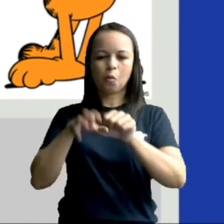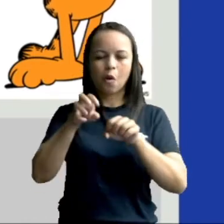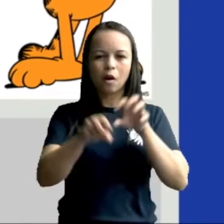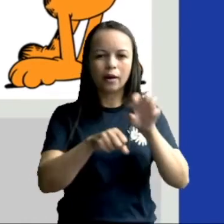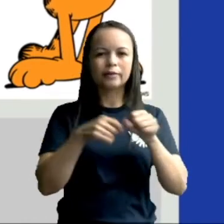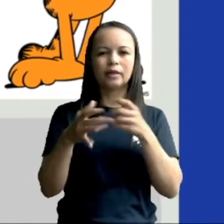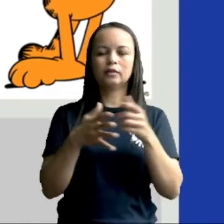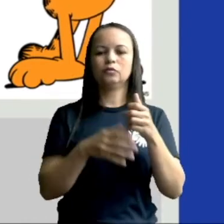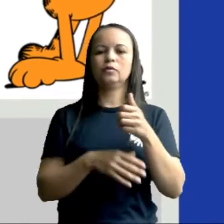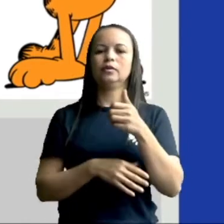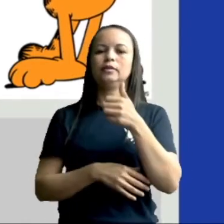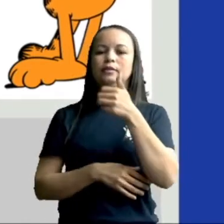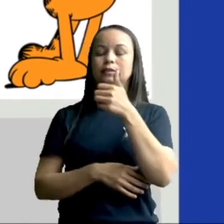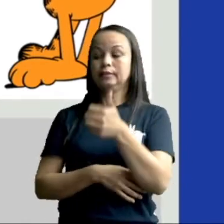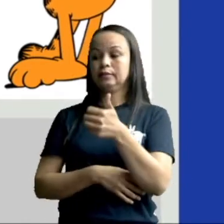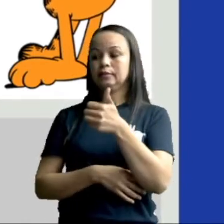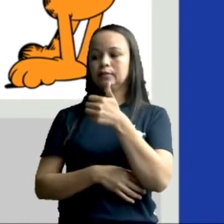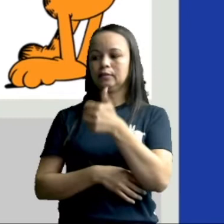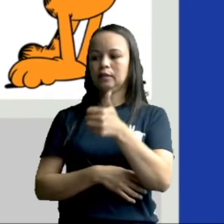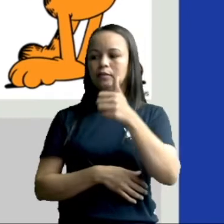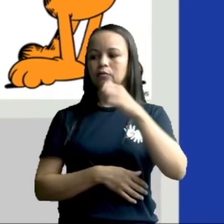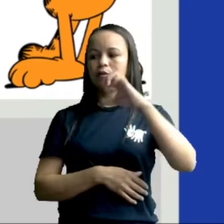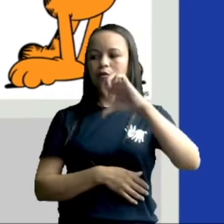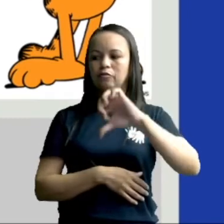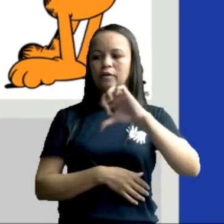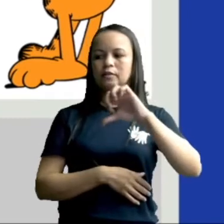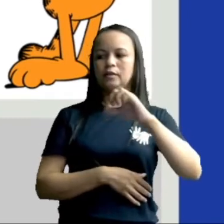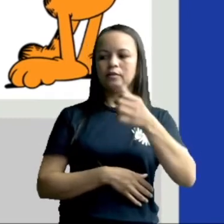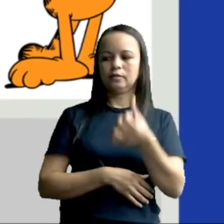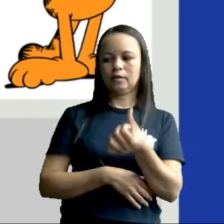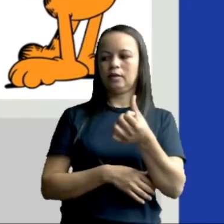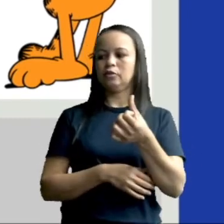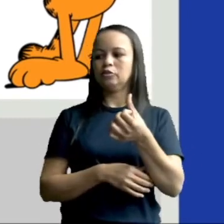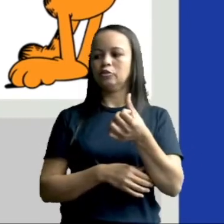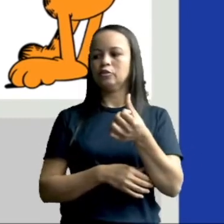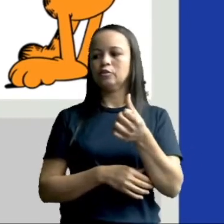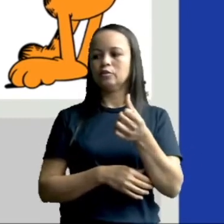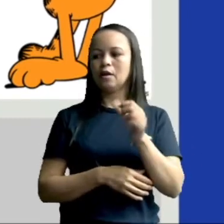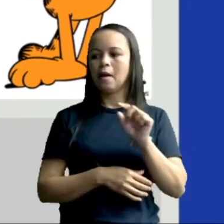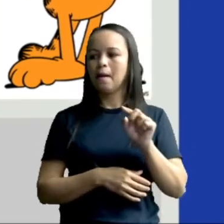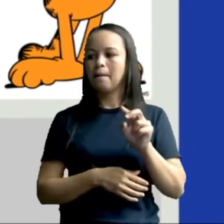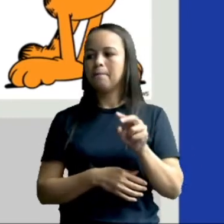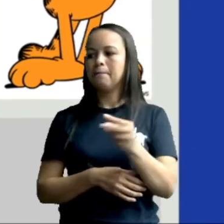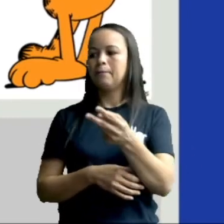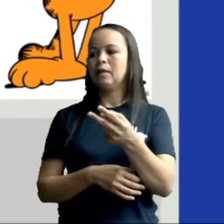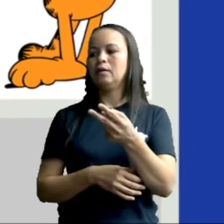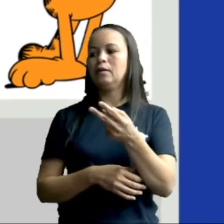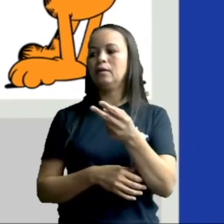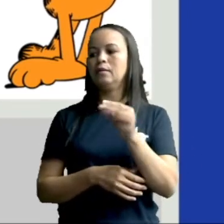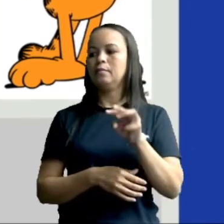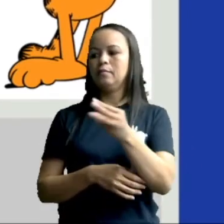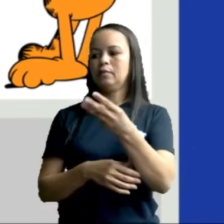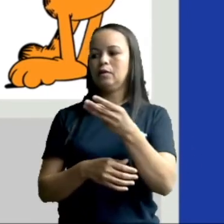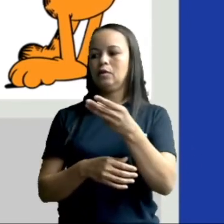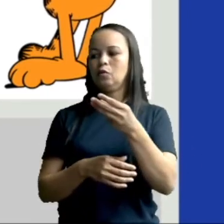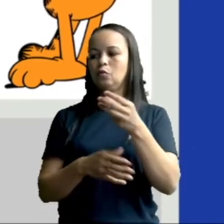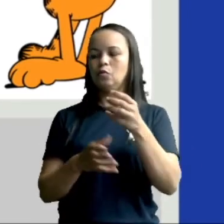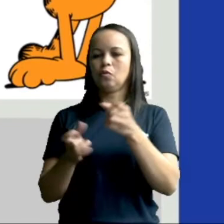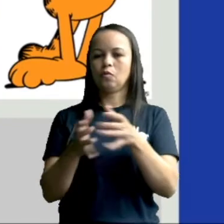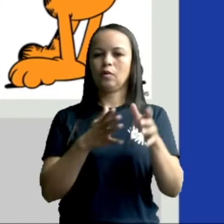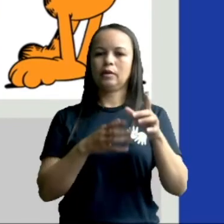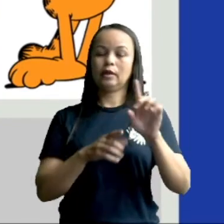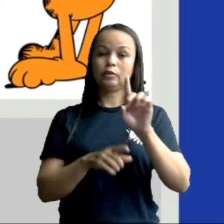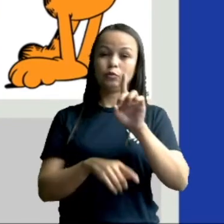196 mil toneladas por dia. Então, eu tenho uma produção e tenho os coletados. Veja